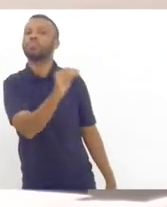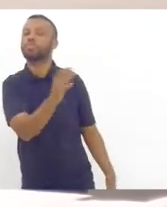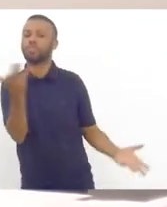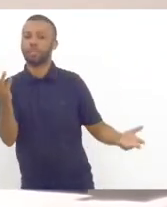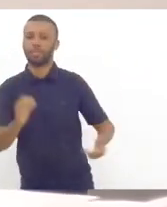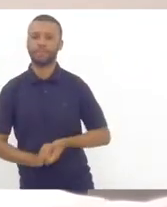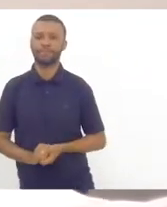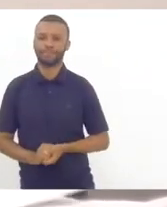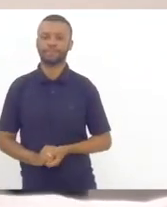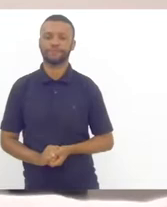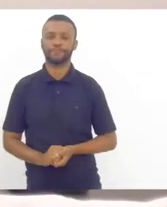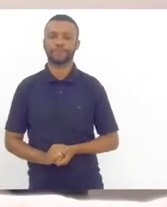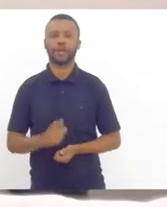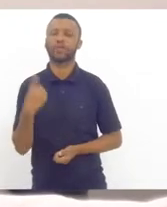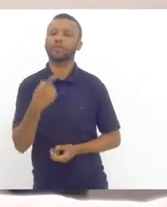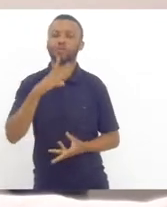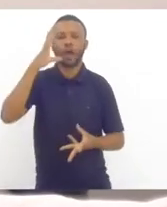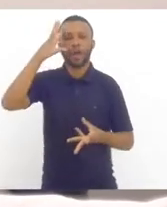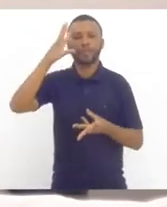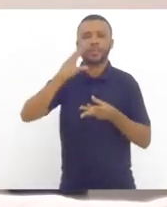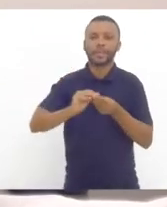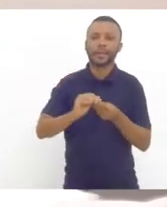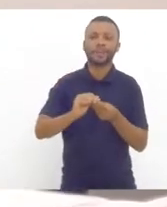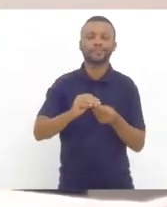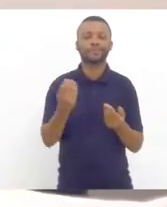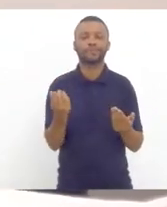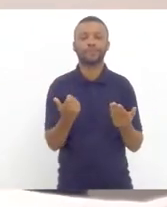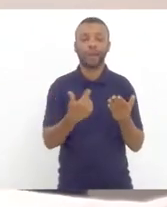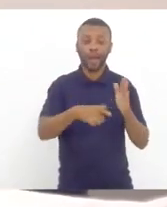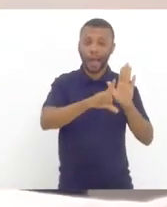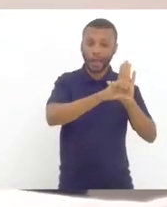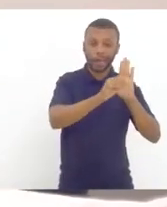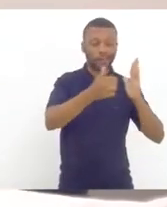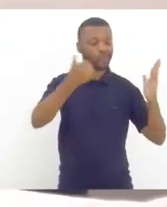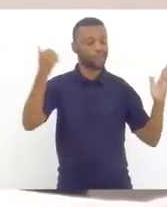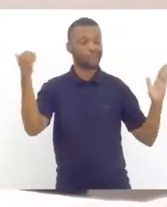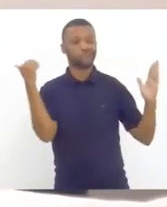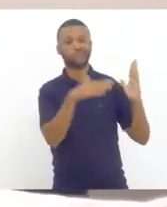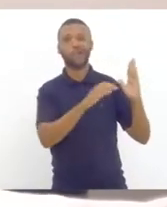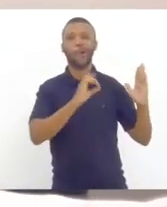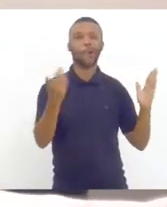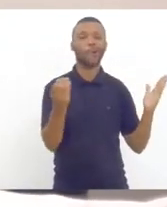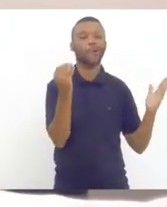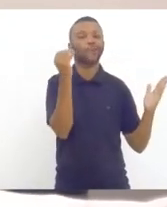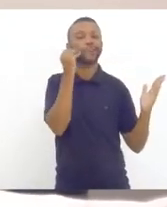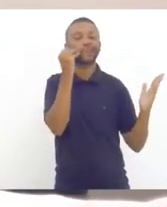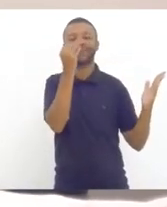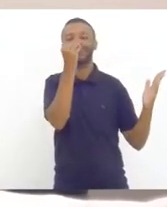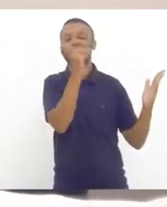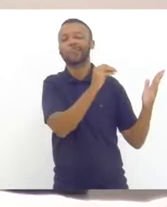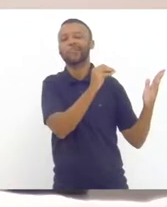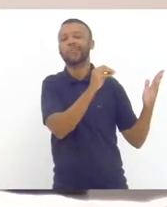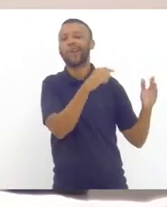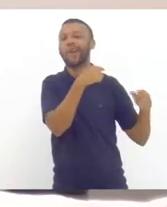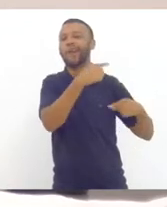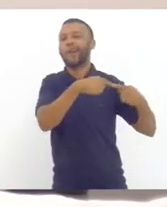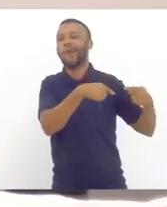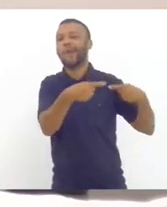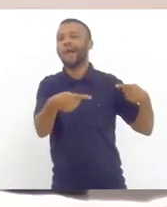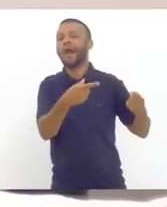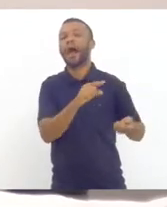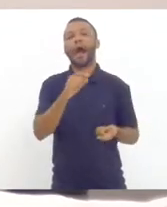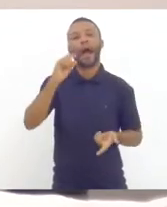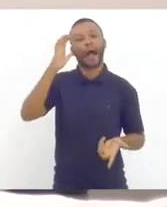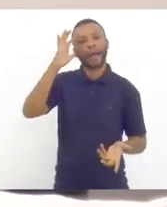No nosso entendimento, descumprindo ou empurrando com a barriga a decisão do